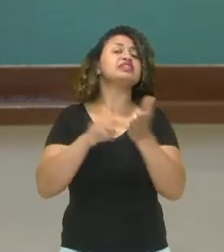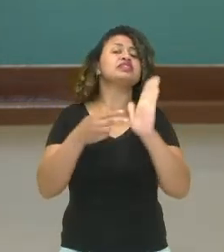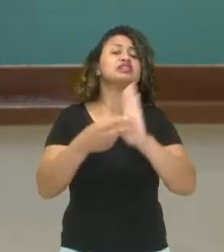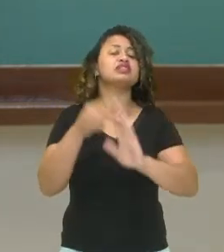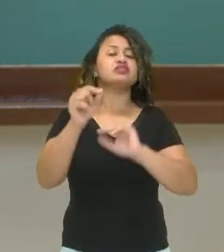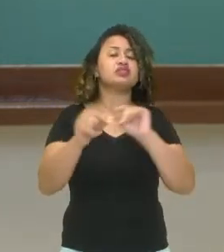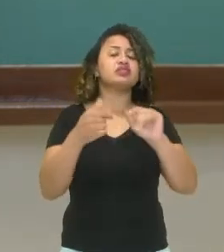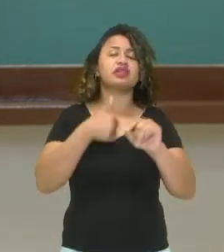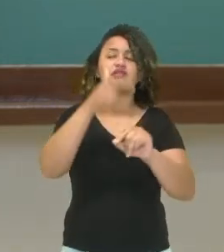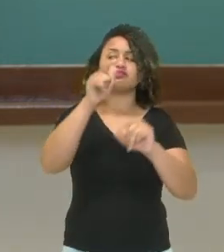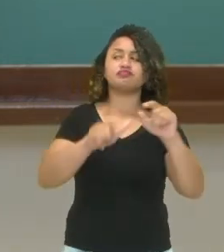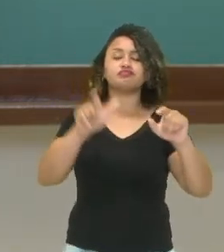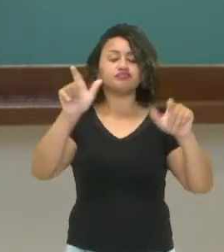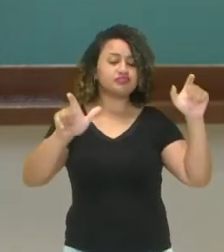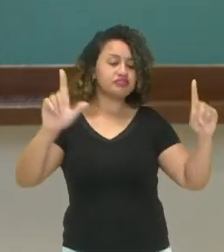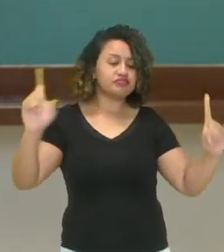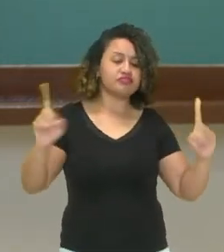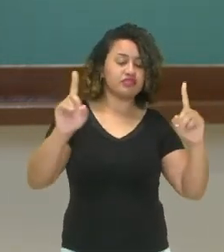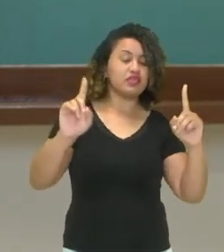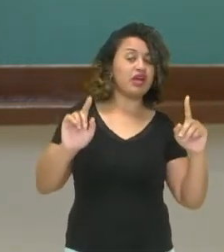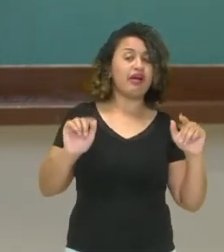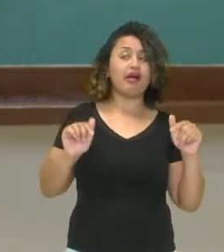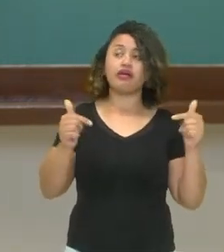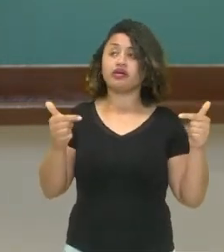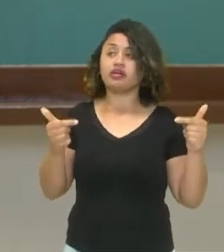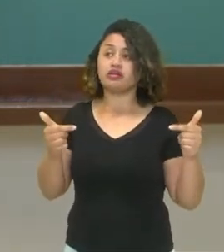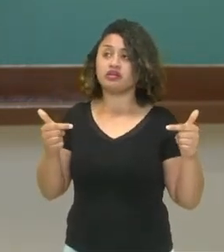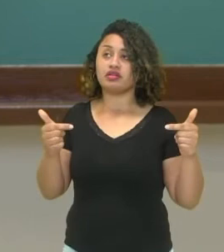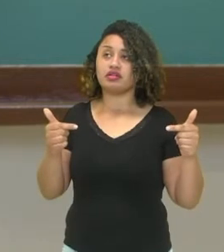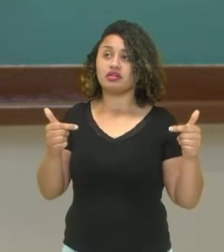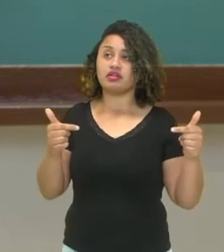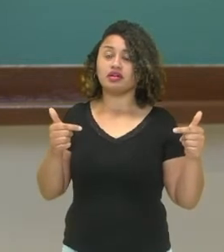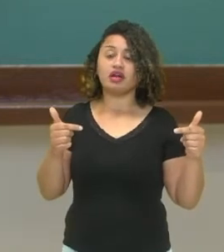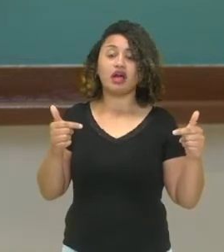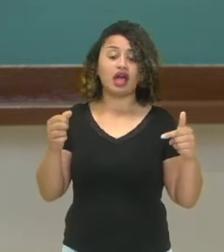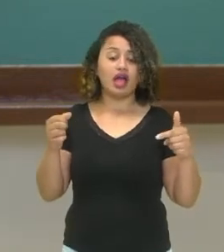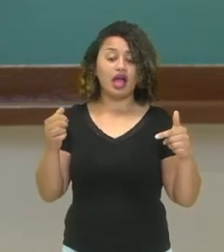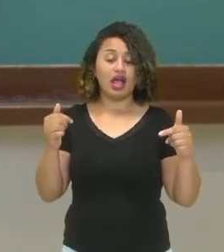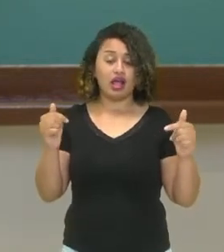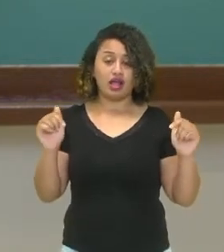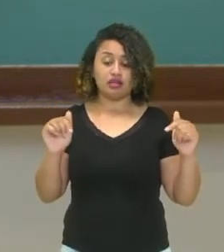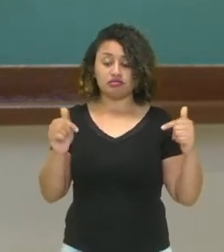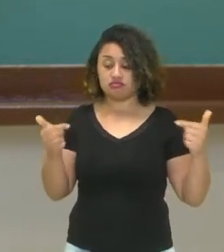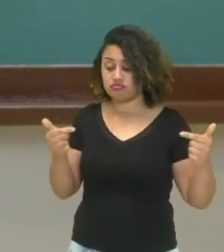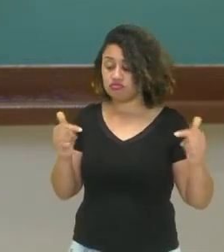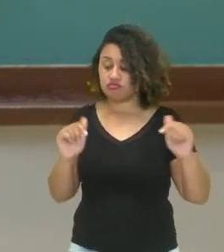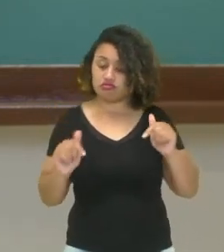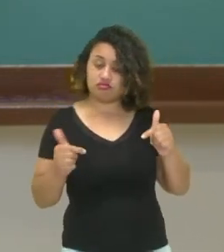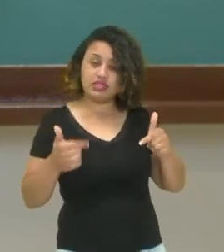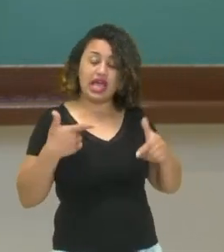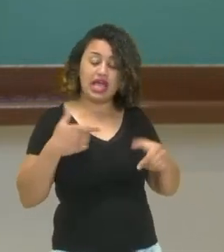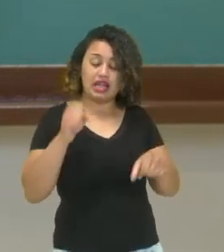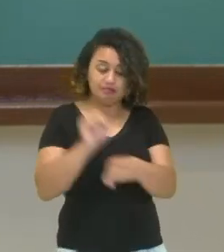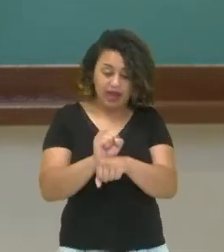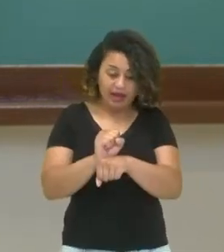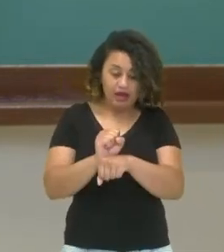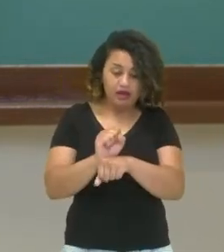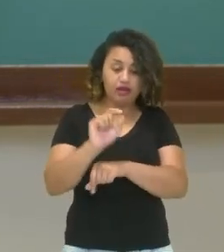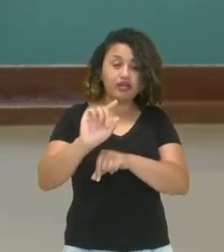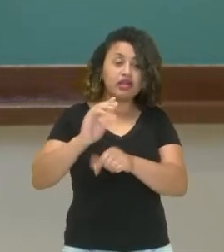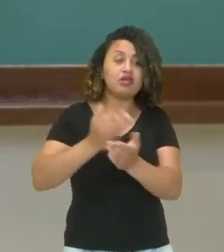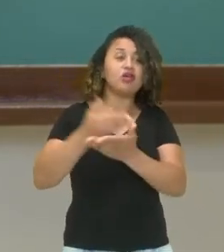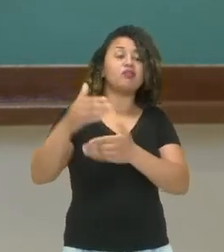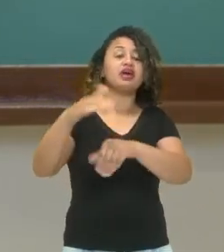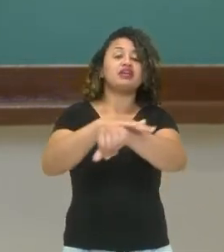estão aqui atuando, do nada ele para, olha para o público e conversa com o público. Né? O que seria, entre aspas, essa